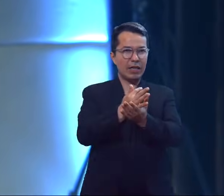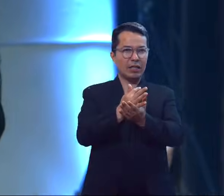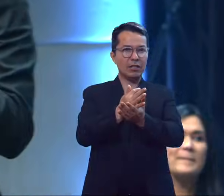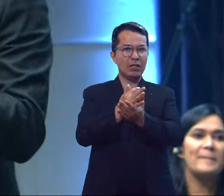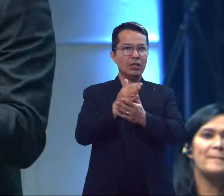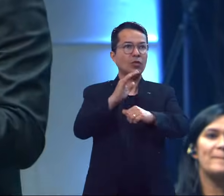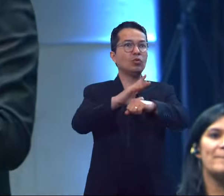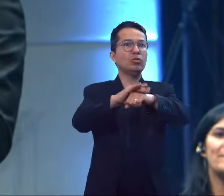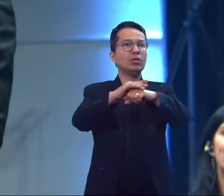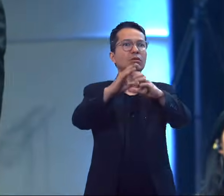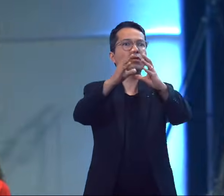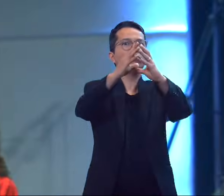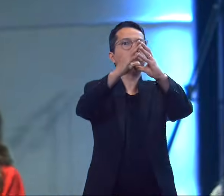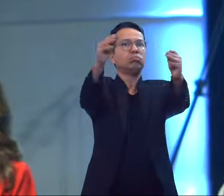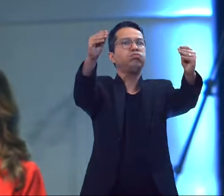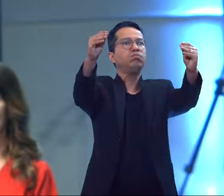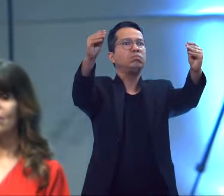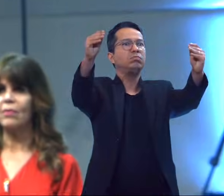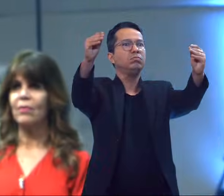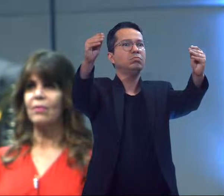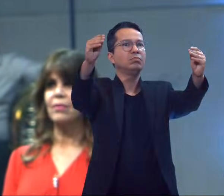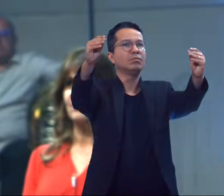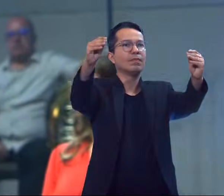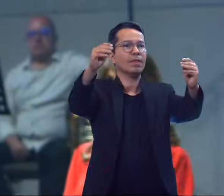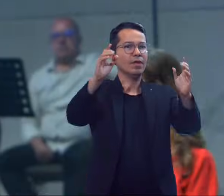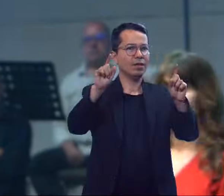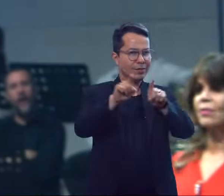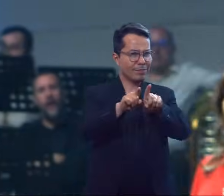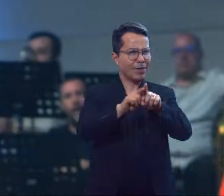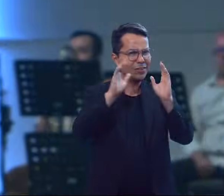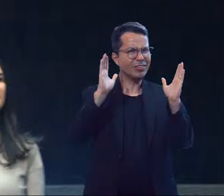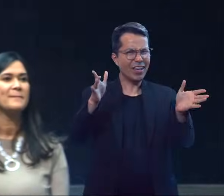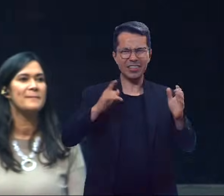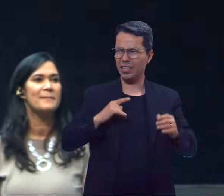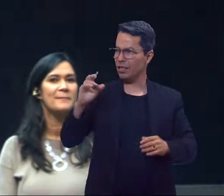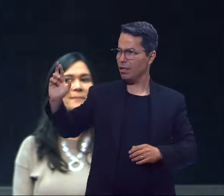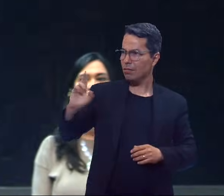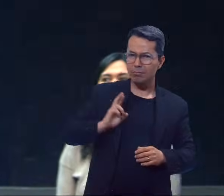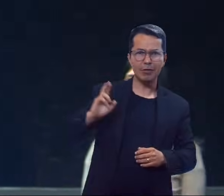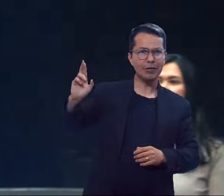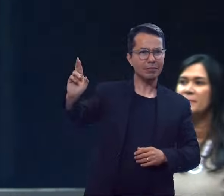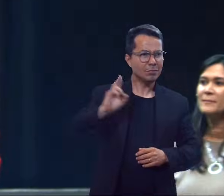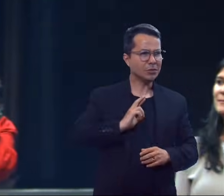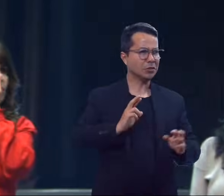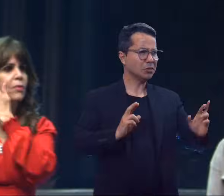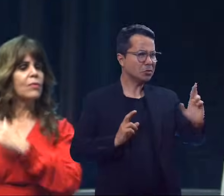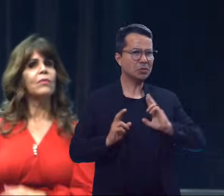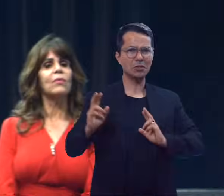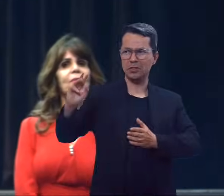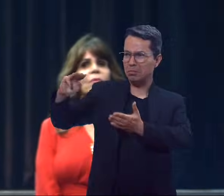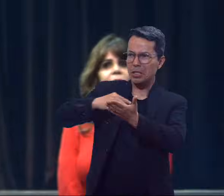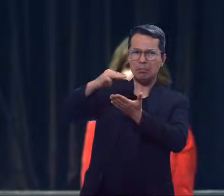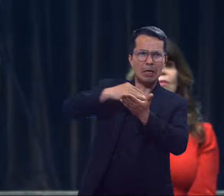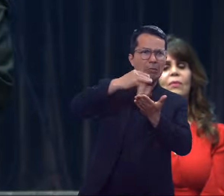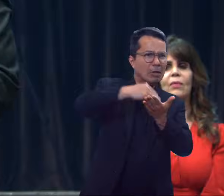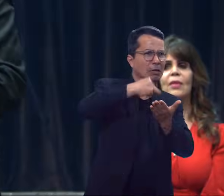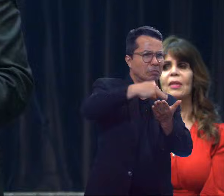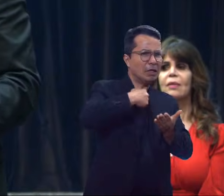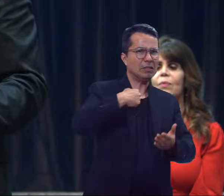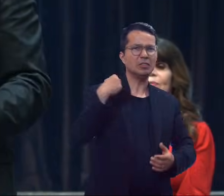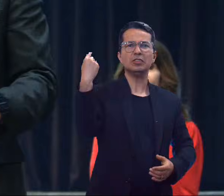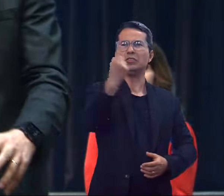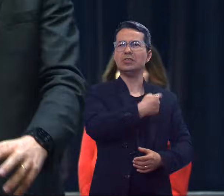assim recadinhos de pessoas que foram tocadas pela graça do Senhor. Uma irmã especial veio me